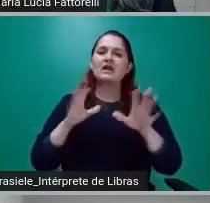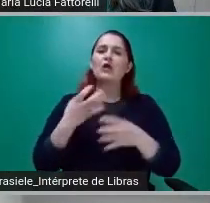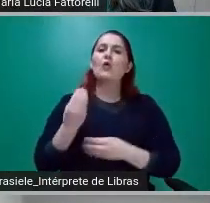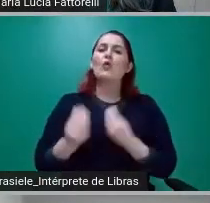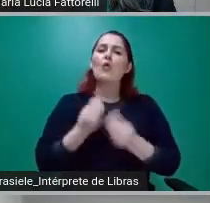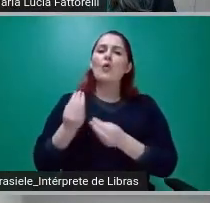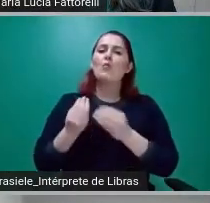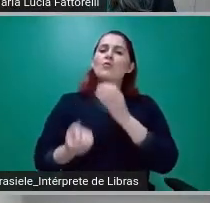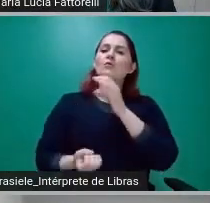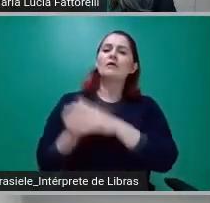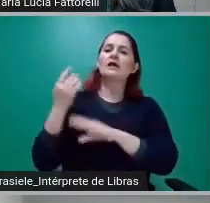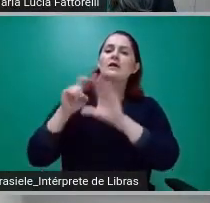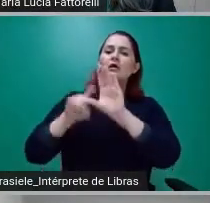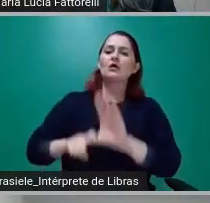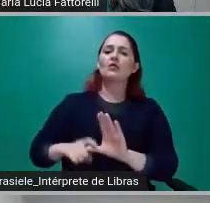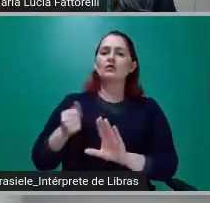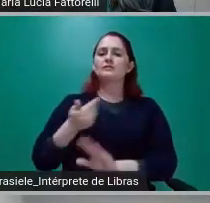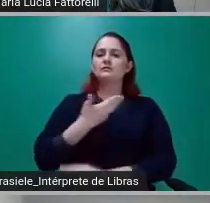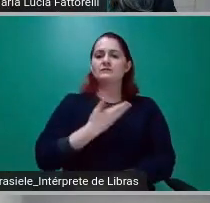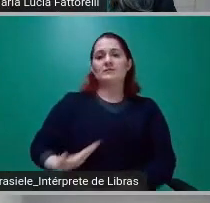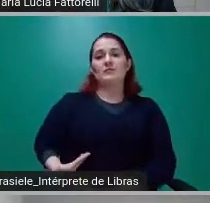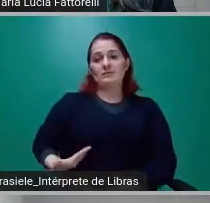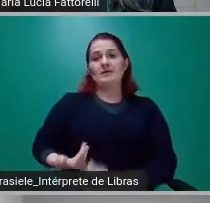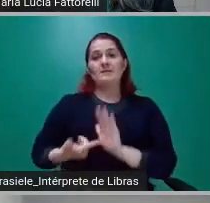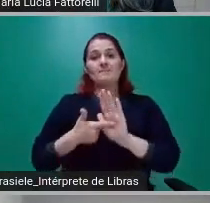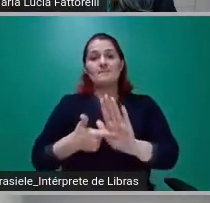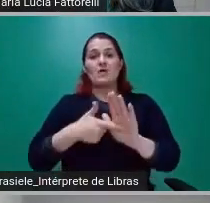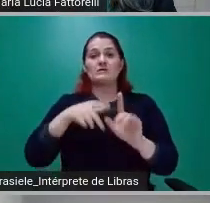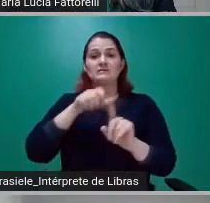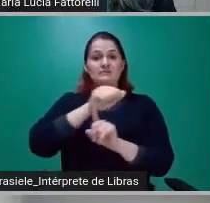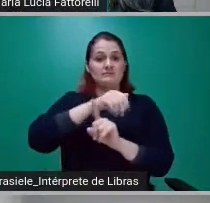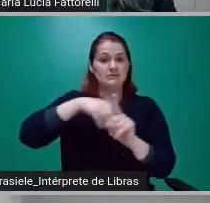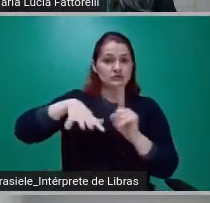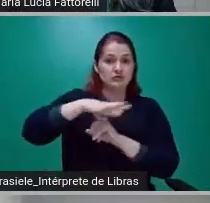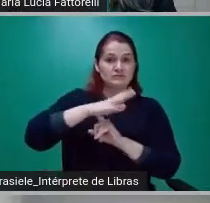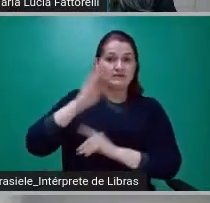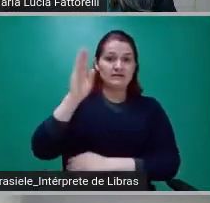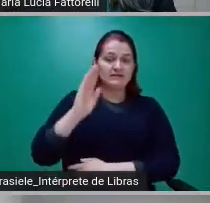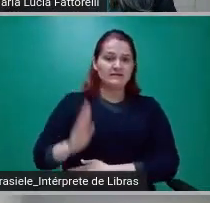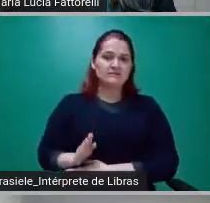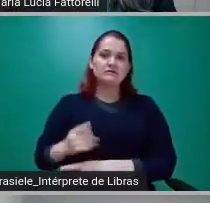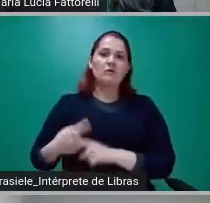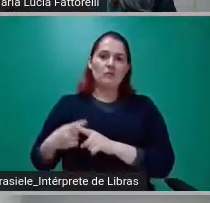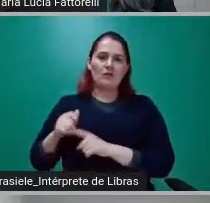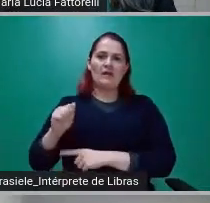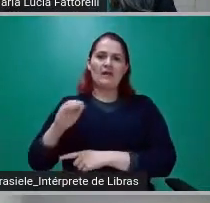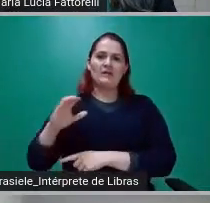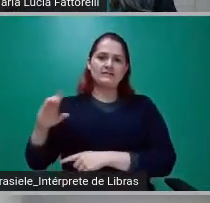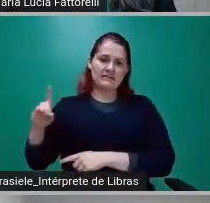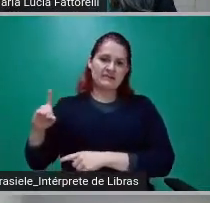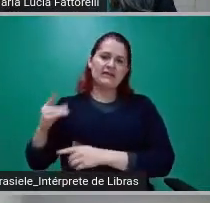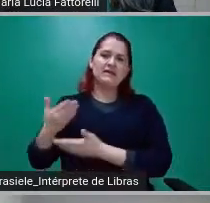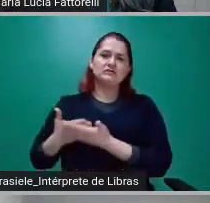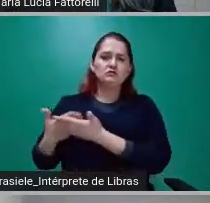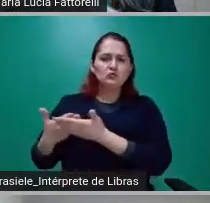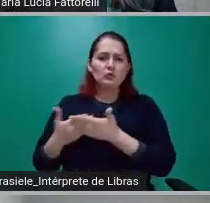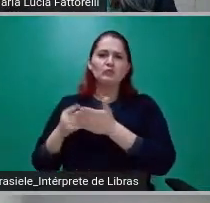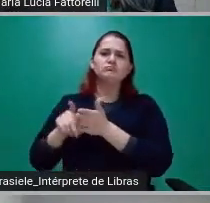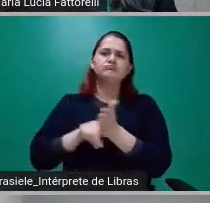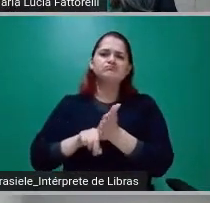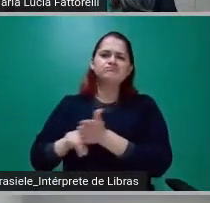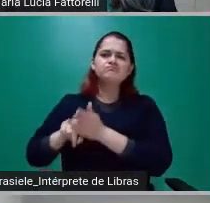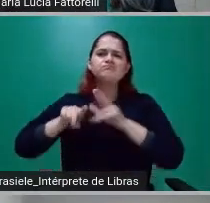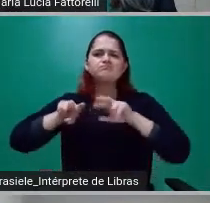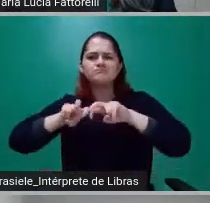Vem mostrando à sociedade brasileira, a partir de seus estudos, pesquisas,